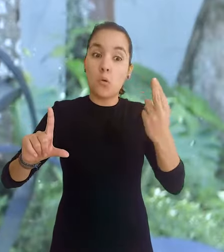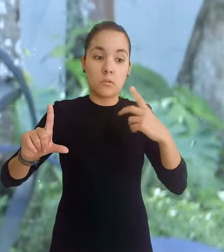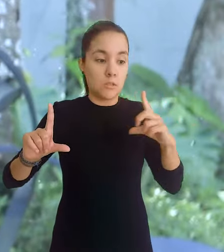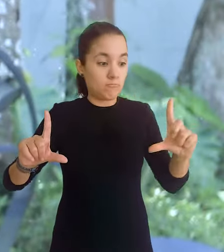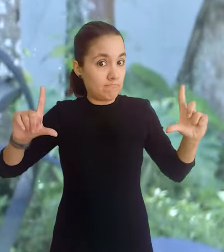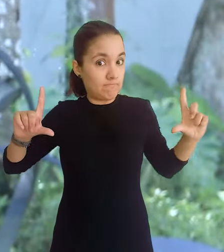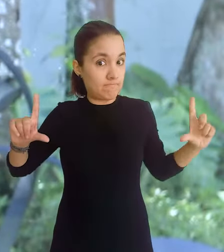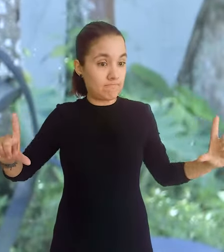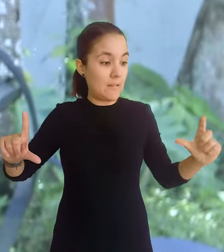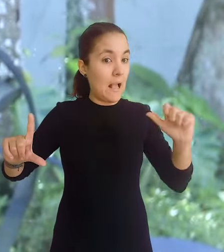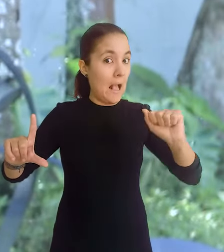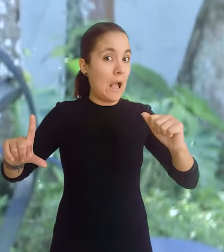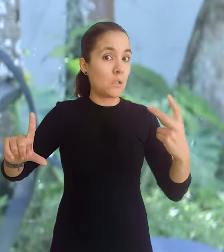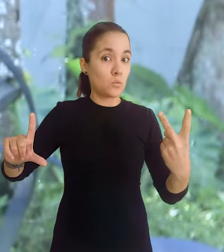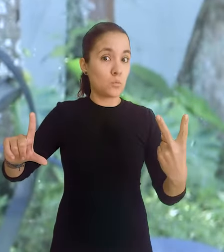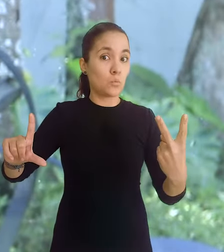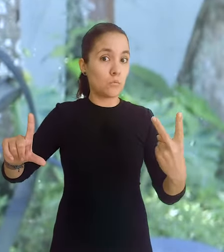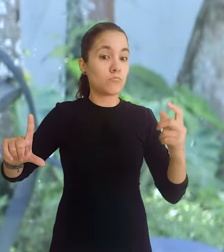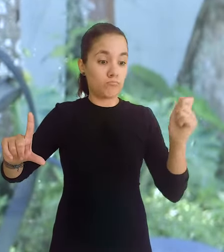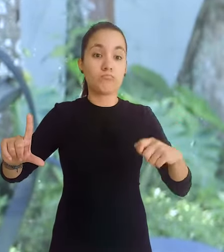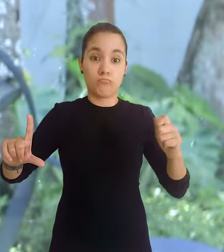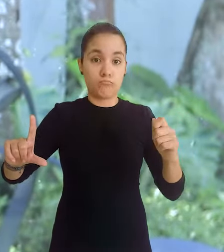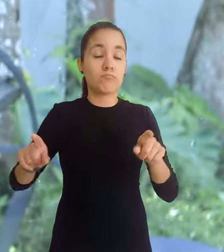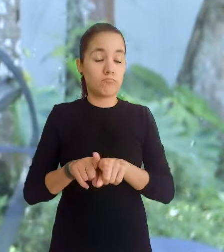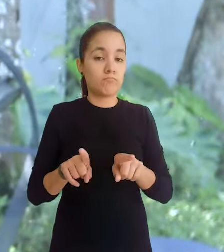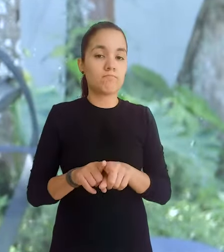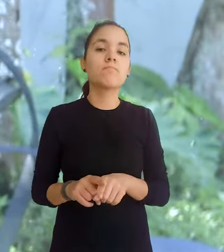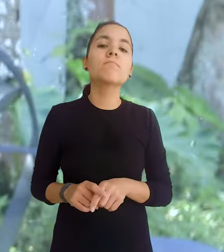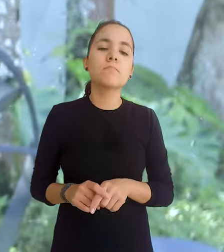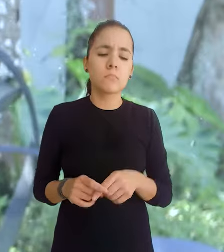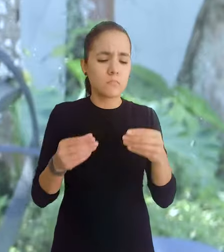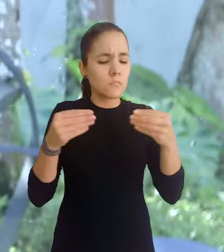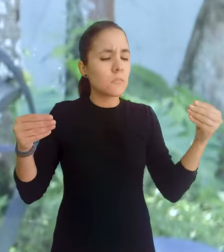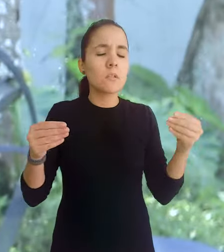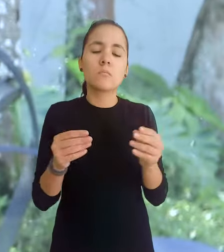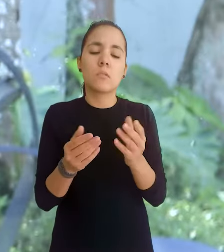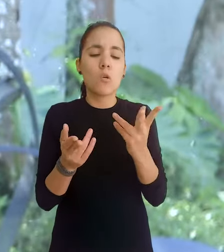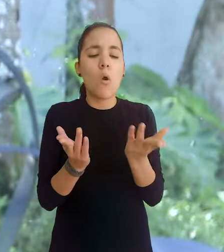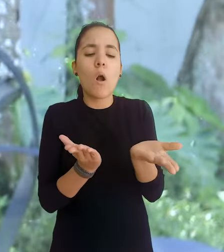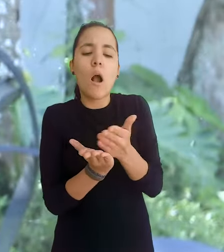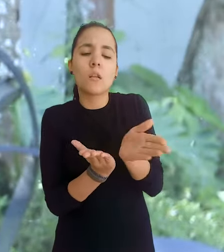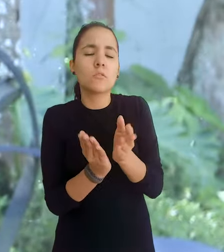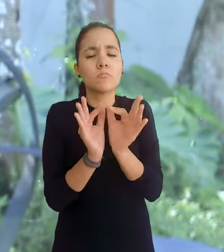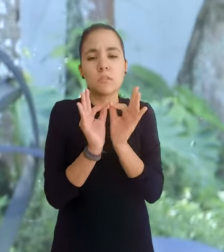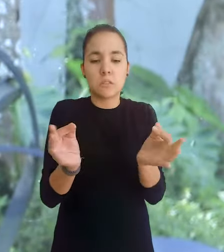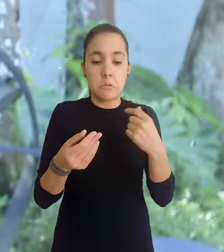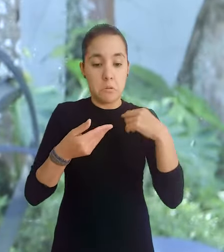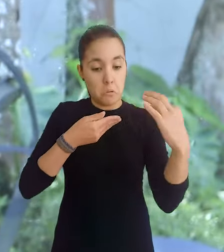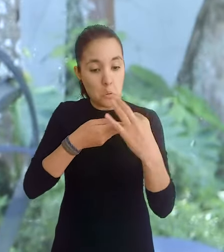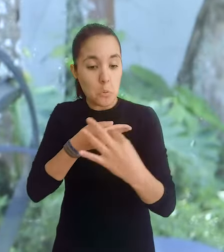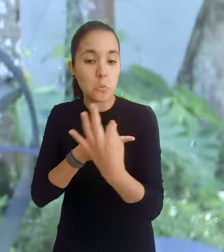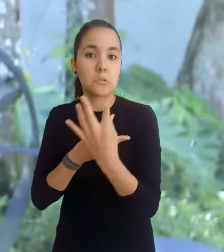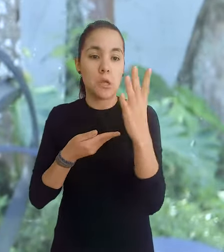de uma folha maior como um A2, vai fazer um caderno maior. É um caderno muito simples que não precisa de uma encadernação com